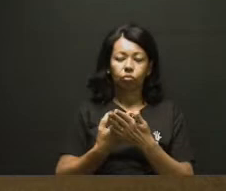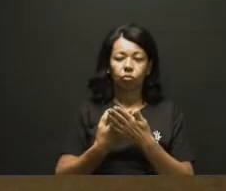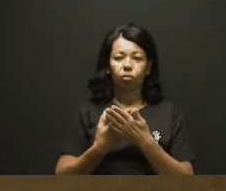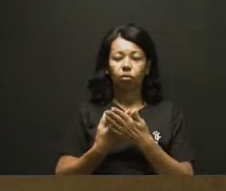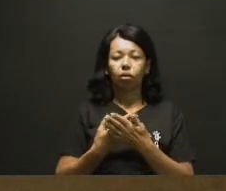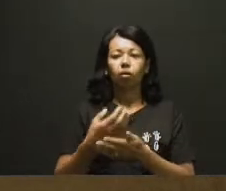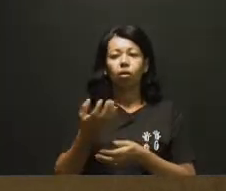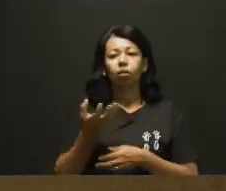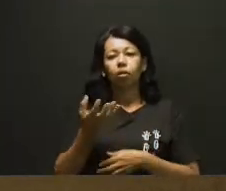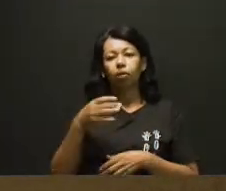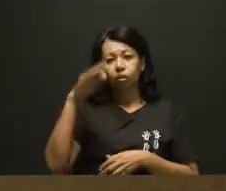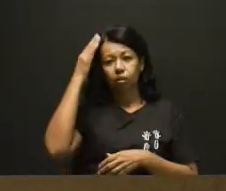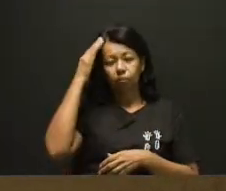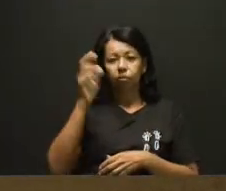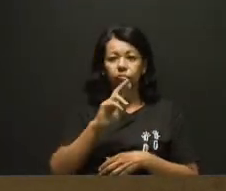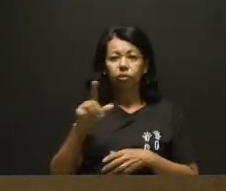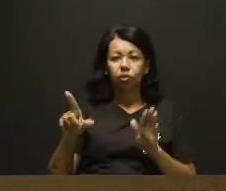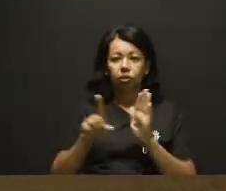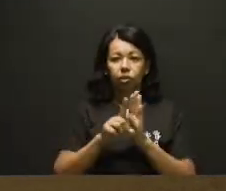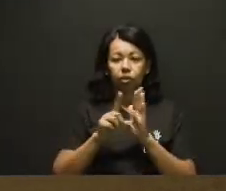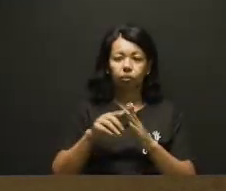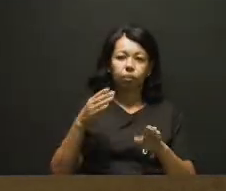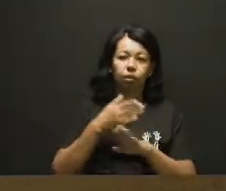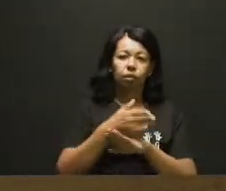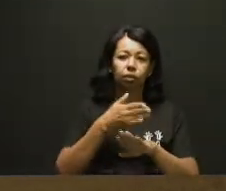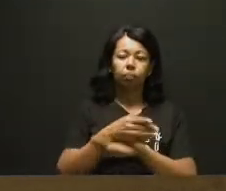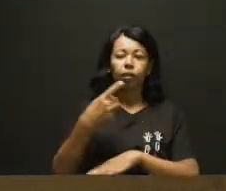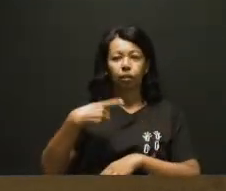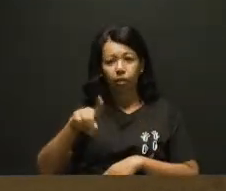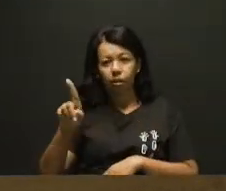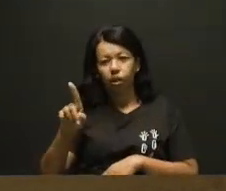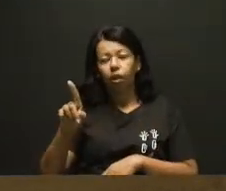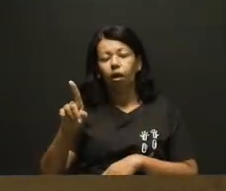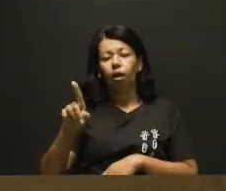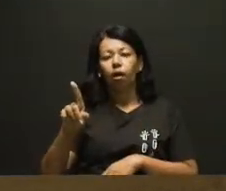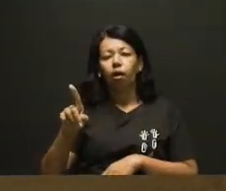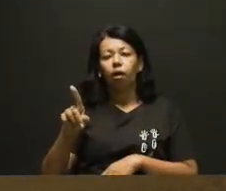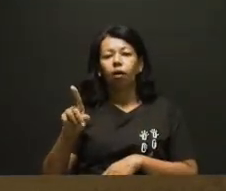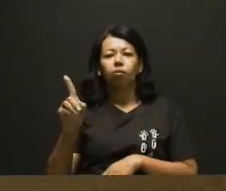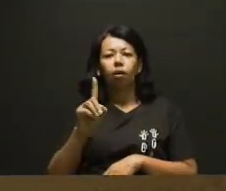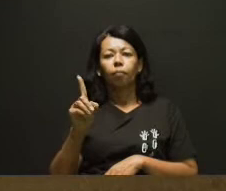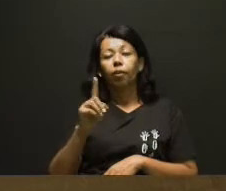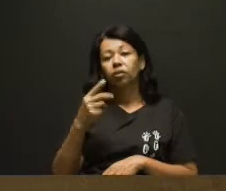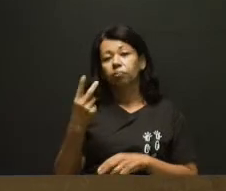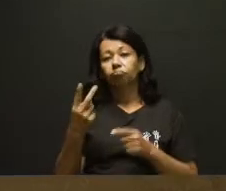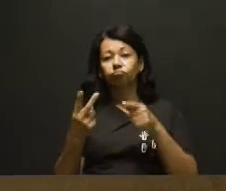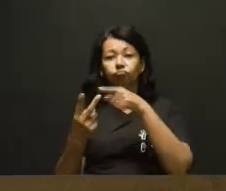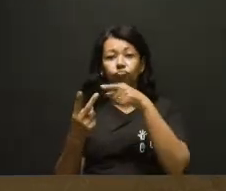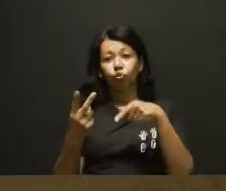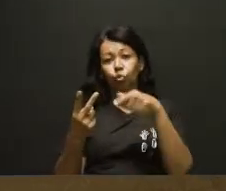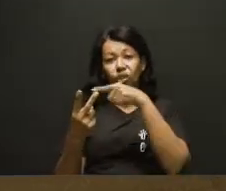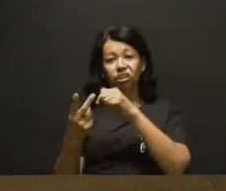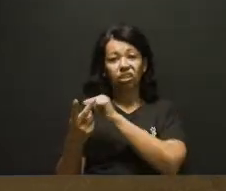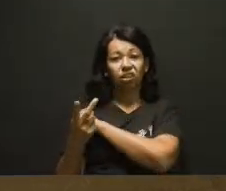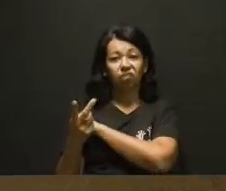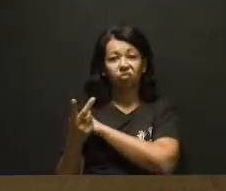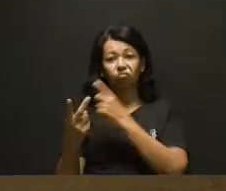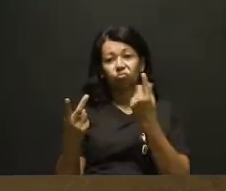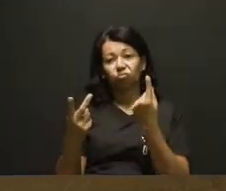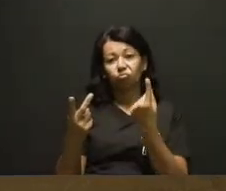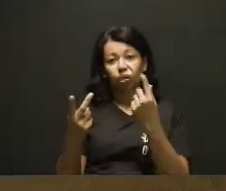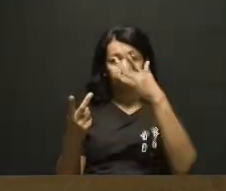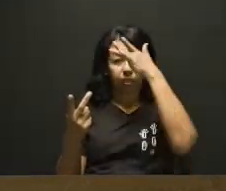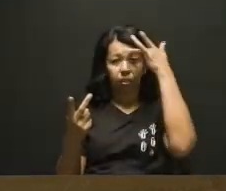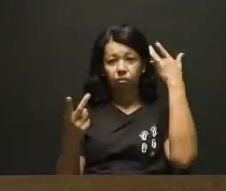papa participa em são paulo de uma palestra na parte são vicente não pode se dividir o mediador com outra criança assim foi orientado a